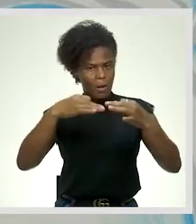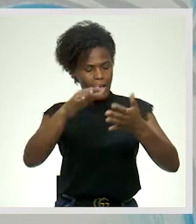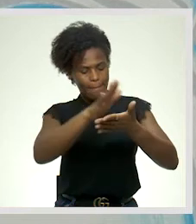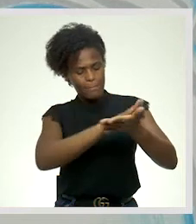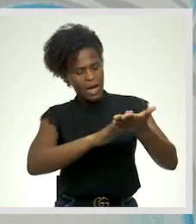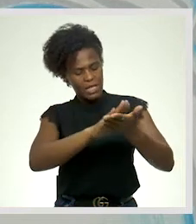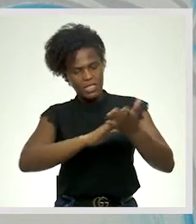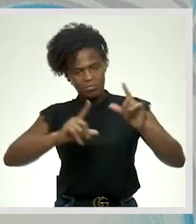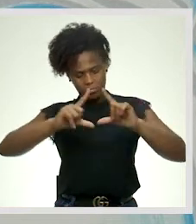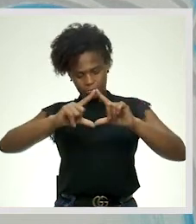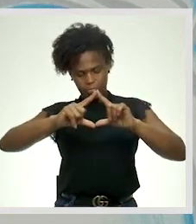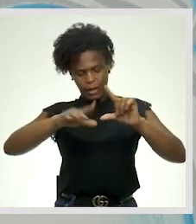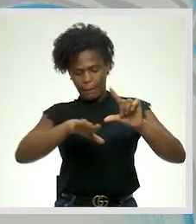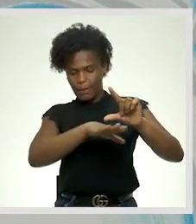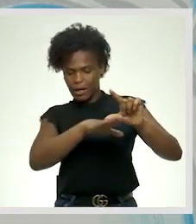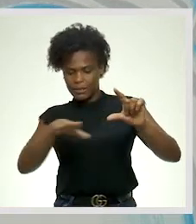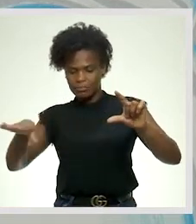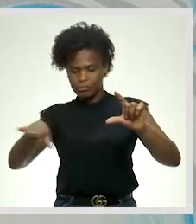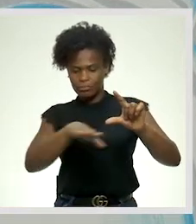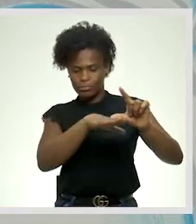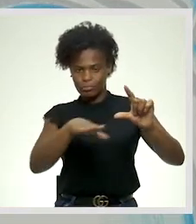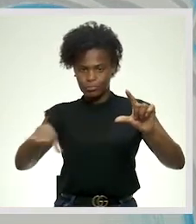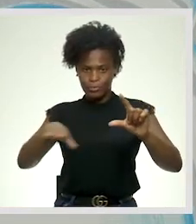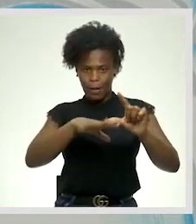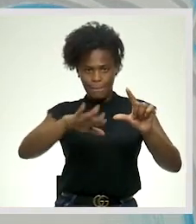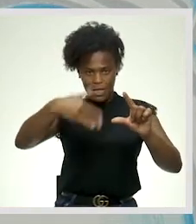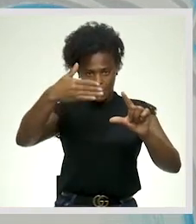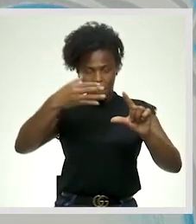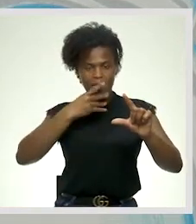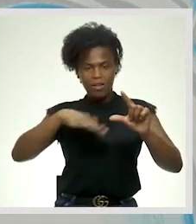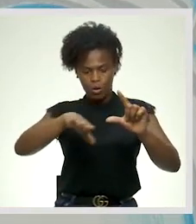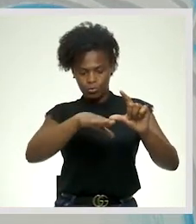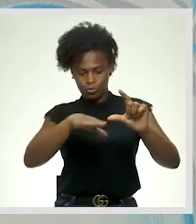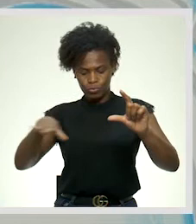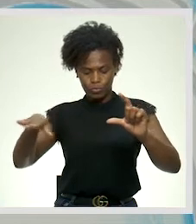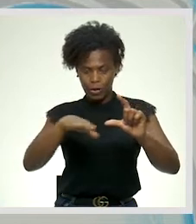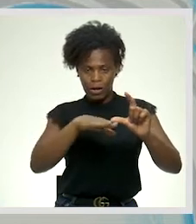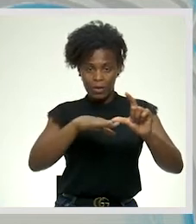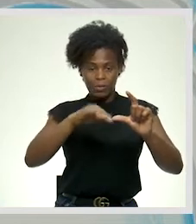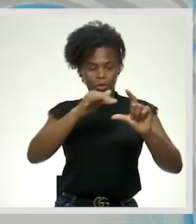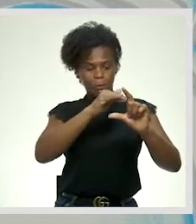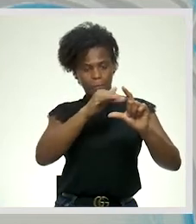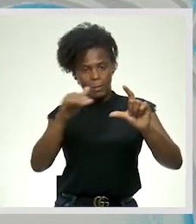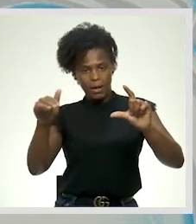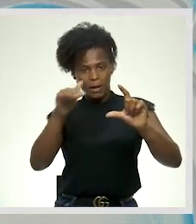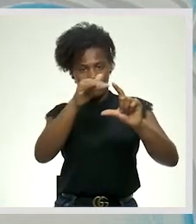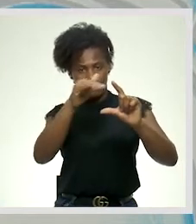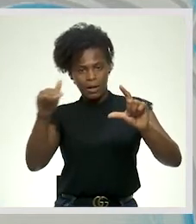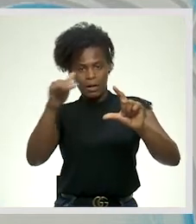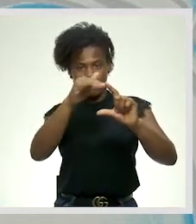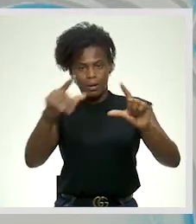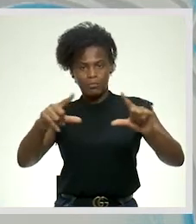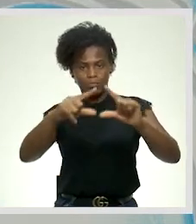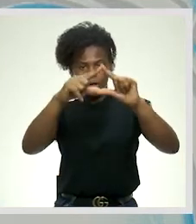pirâmide é a parte principal, que fica no chão, e as outras partes da pirâmide seguem